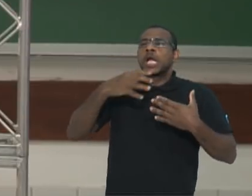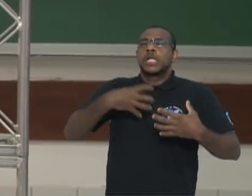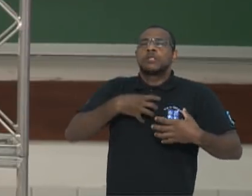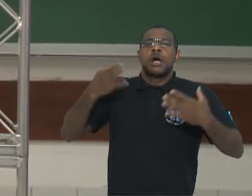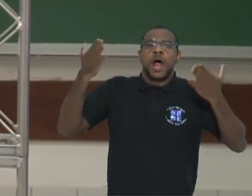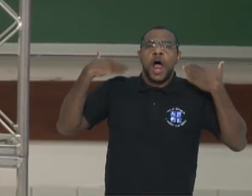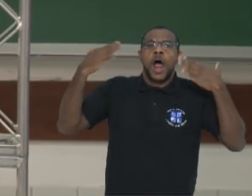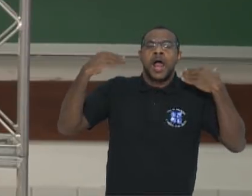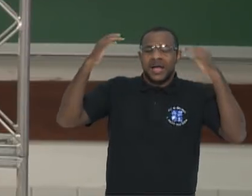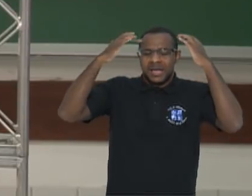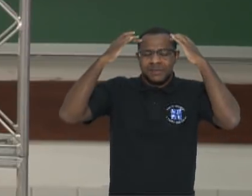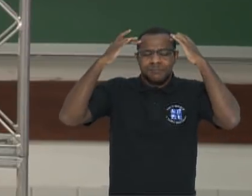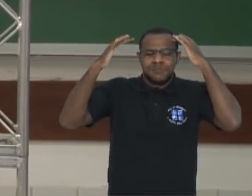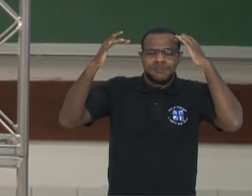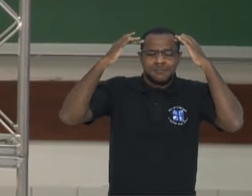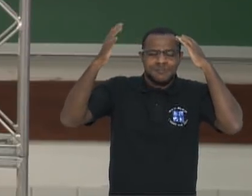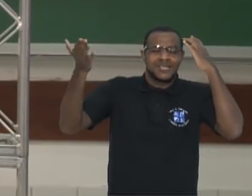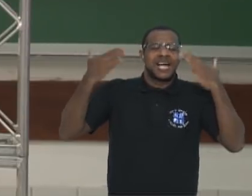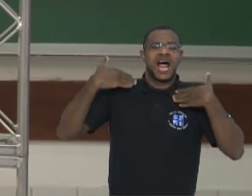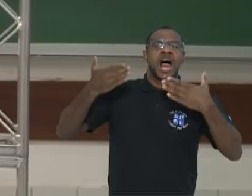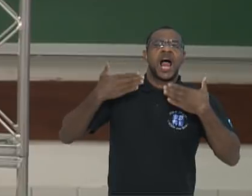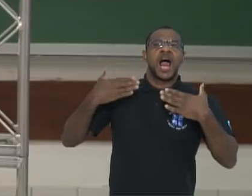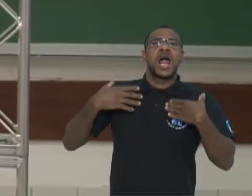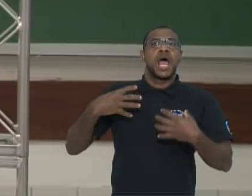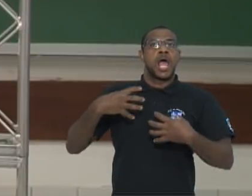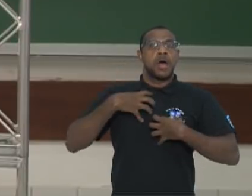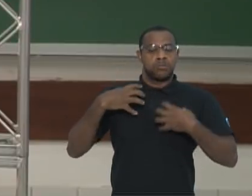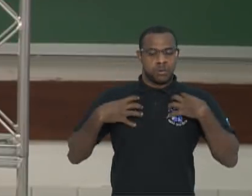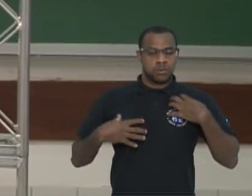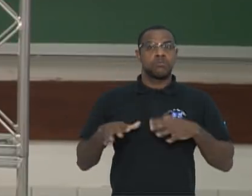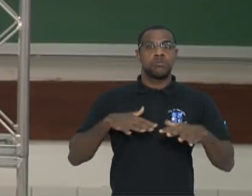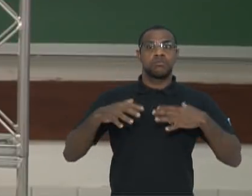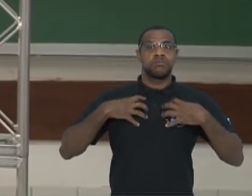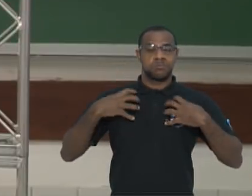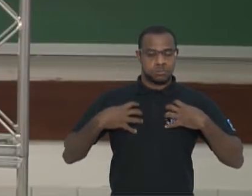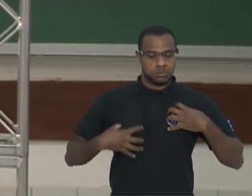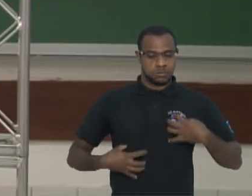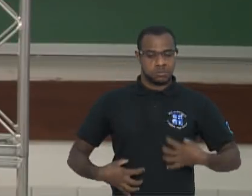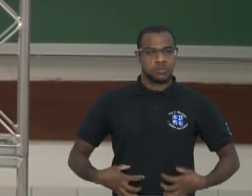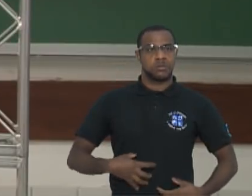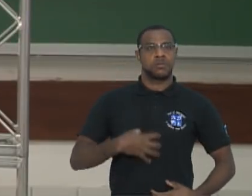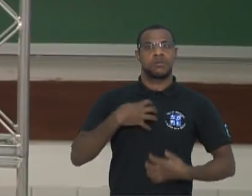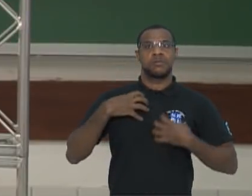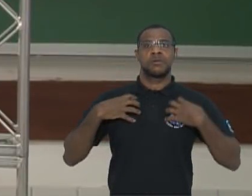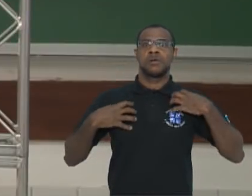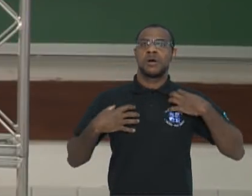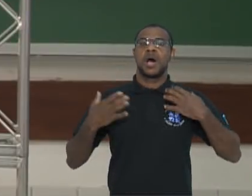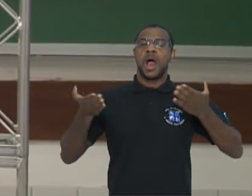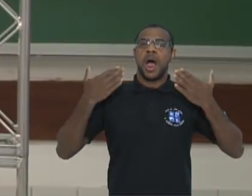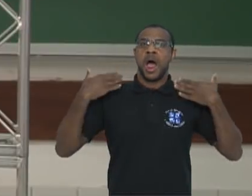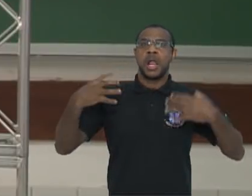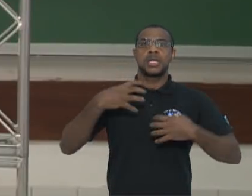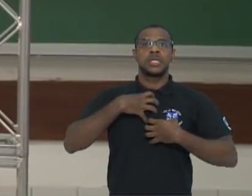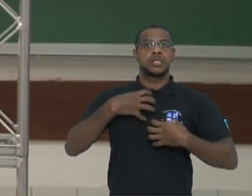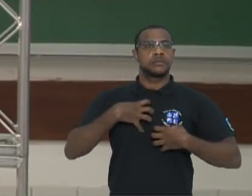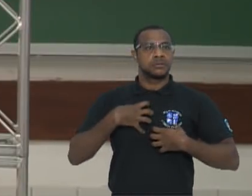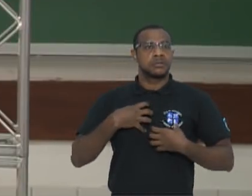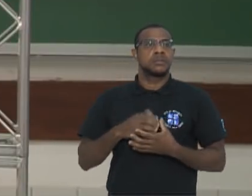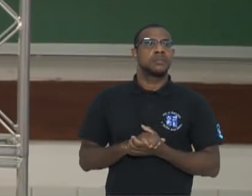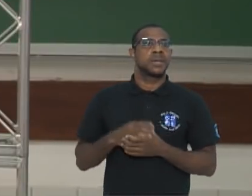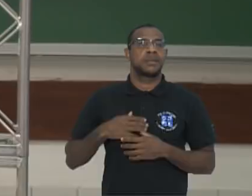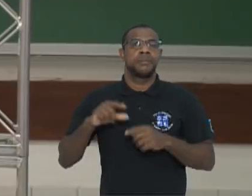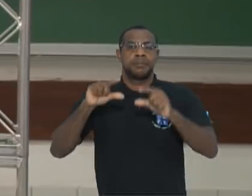só a cabeça dela, né? O que estava sentindo o calor provavelmente era o corpo todo dela, mas foi feito ali o que? Uma metonímia, pegou uma parte para ilustrar